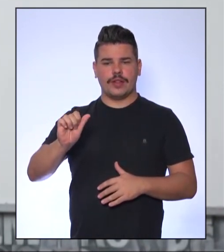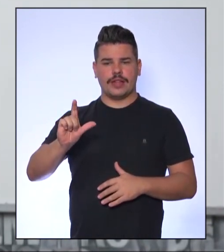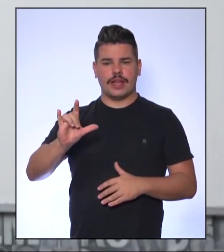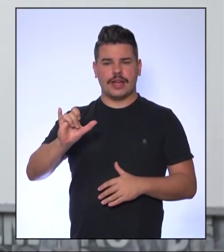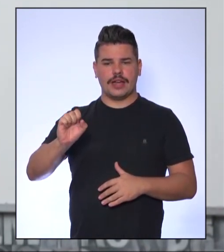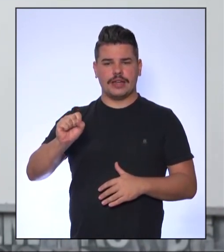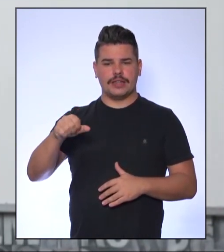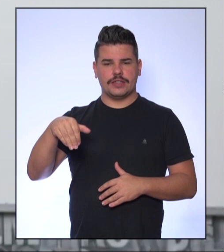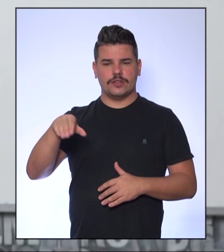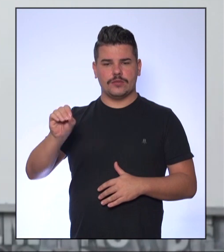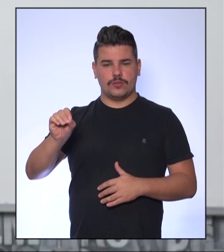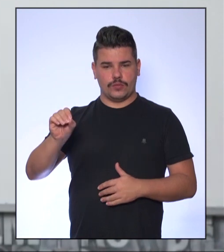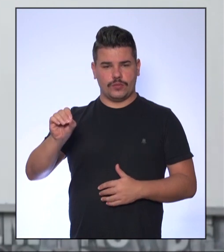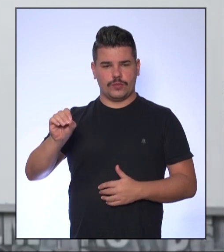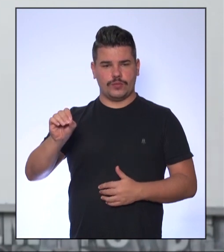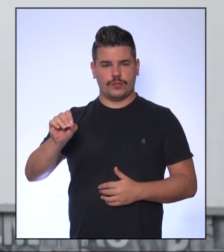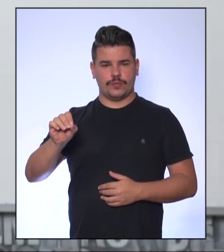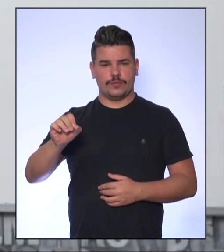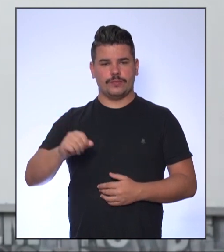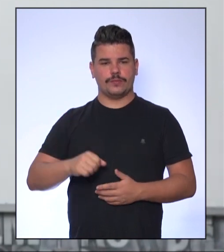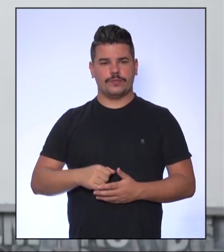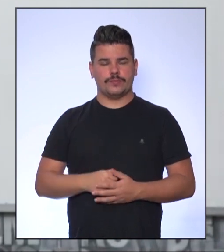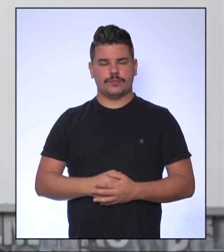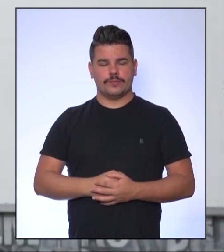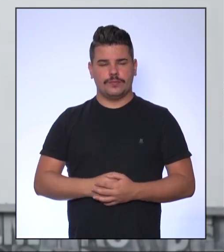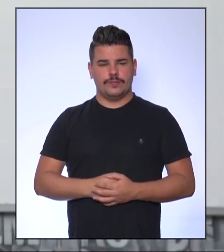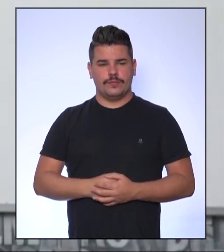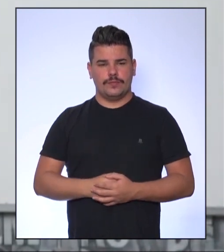uma forte influência